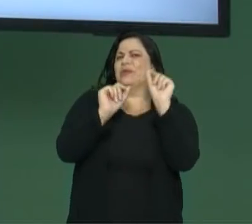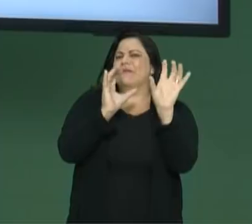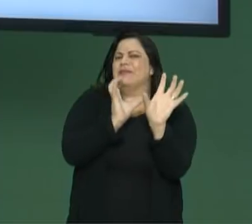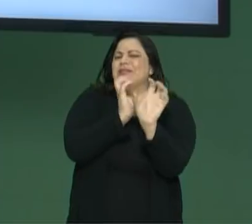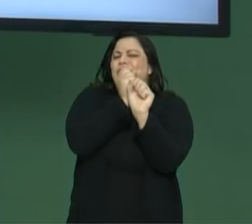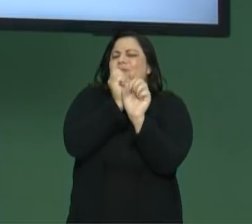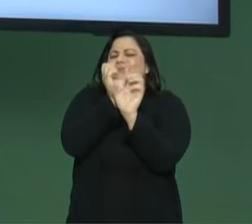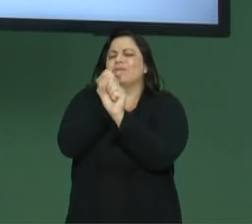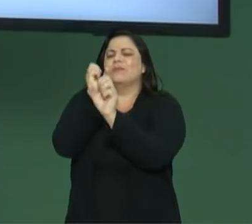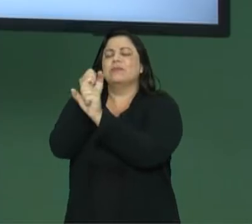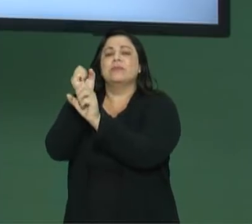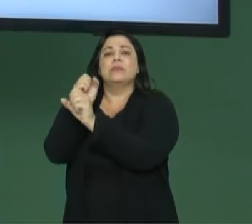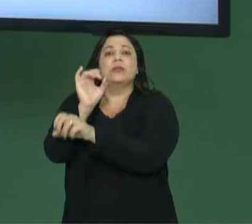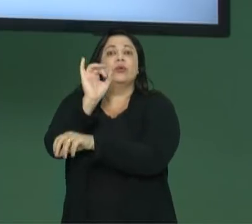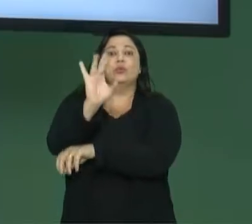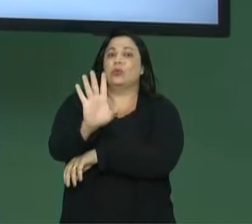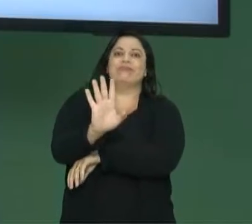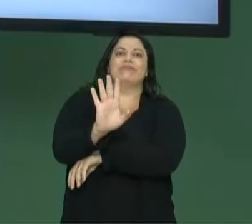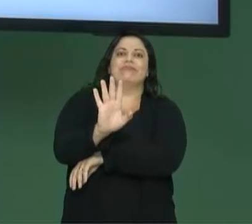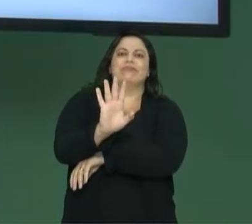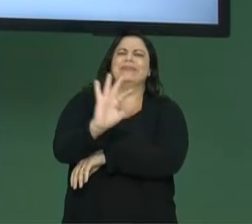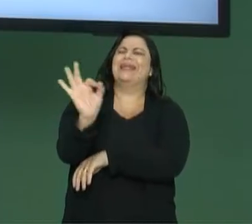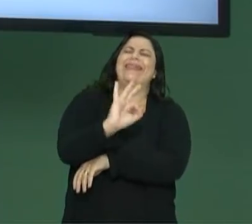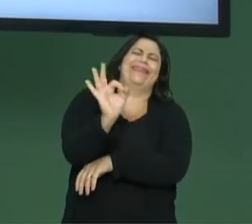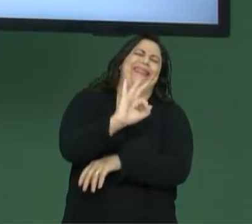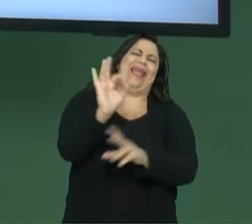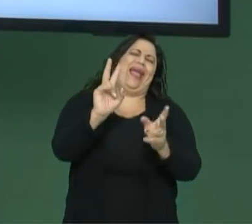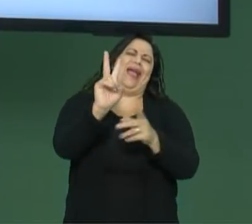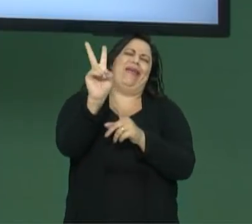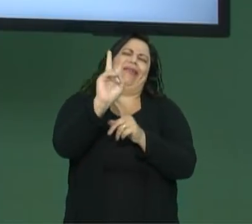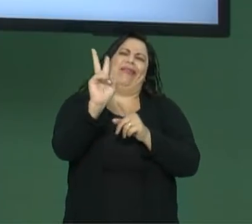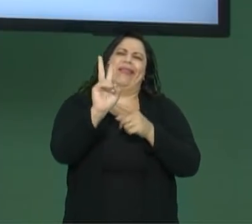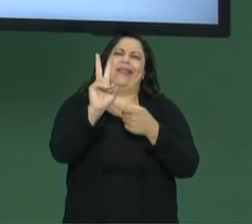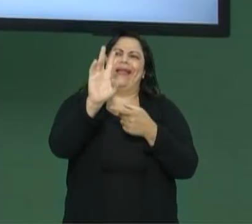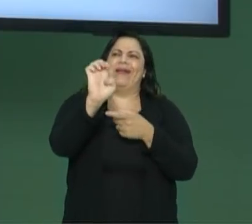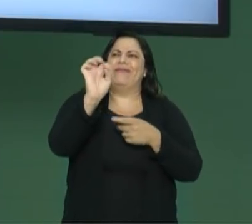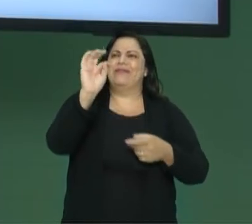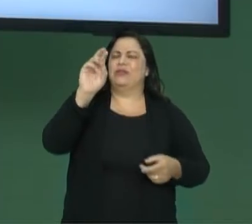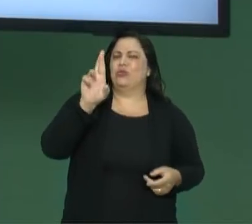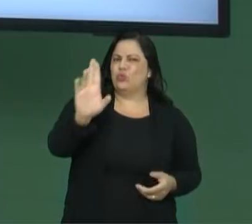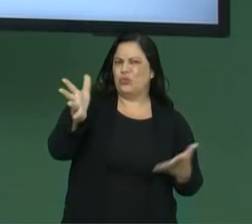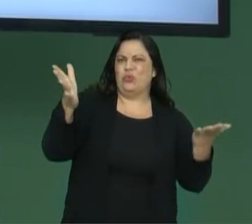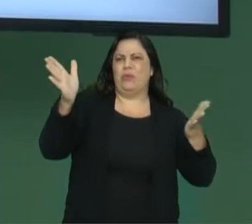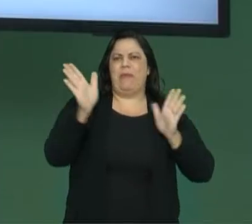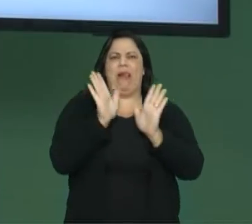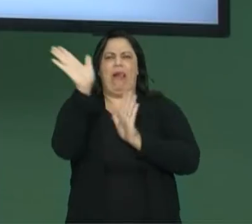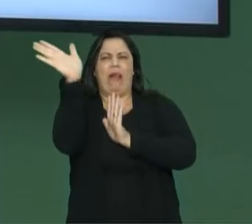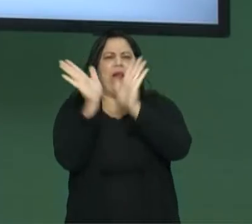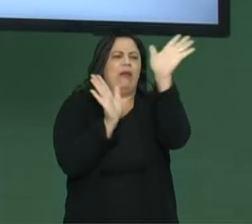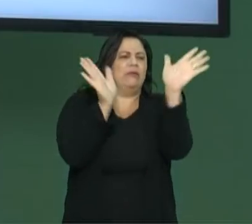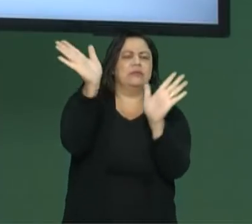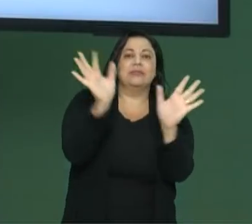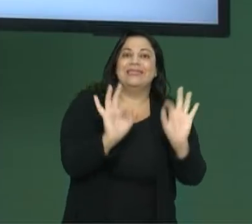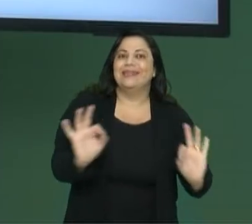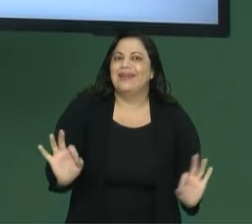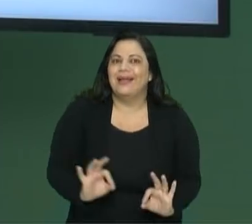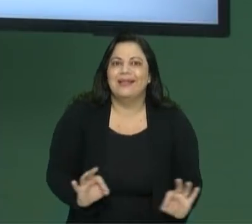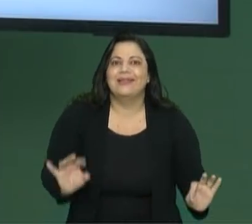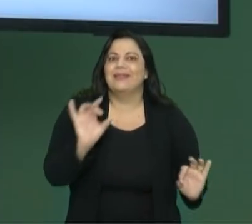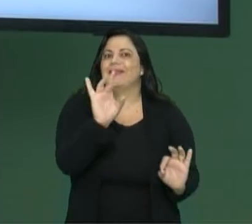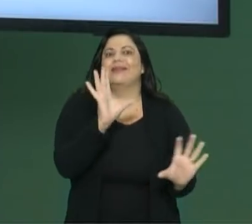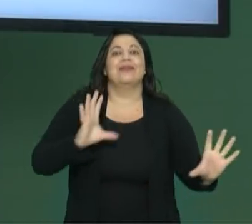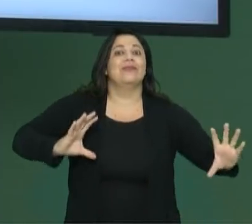soma. Essa que é a grande sacada. Não tem nada de pegadinha de vetor, para que lado que vai, as coisas, nada disso. É só somar. Então, o que a gente vai fazer aqui,